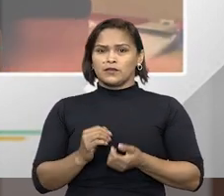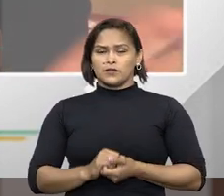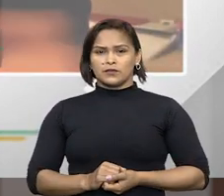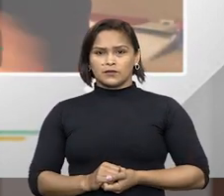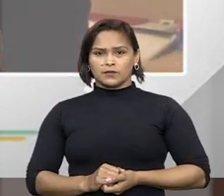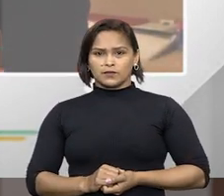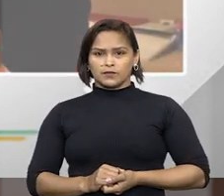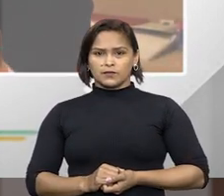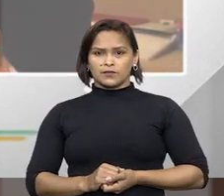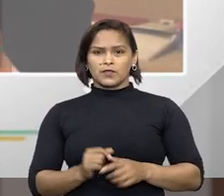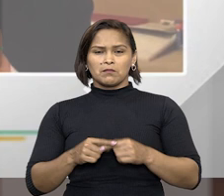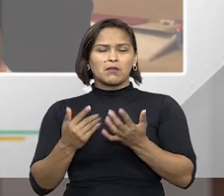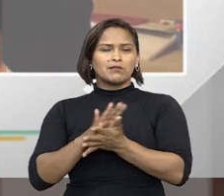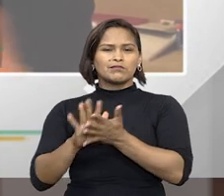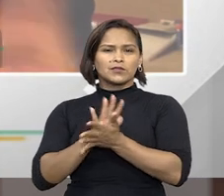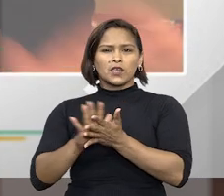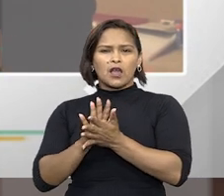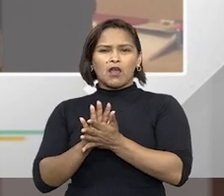nada